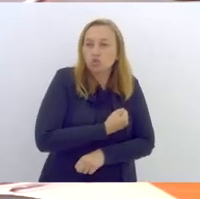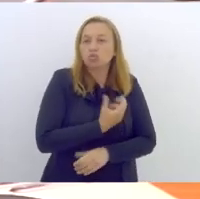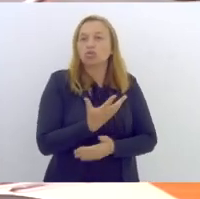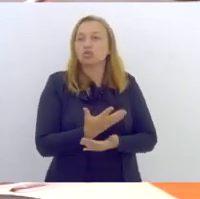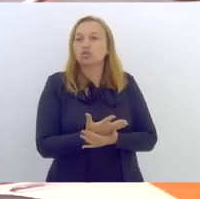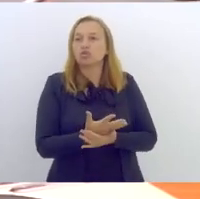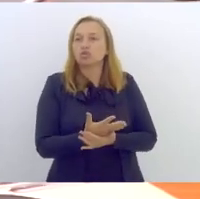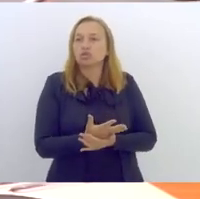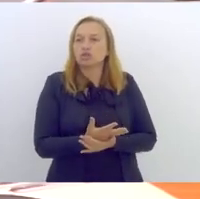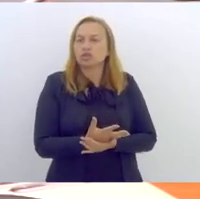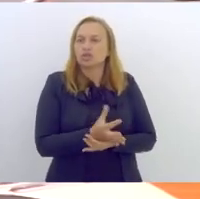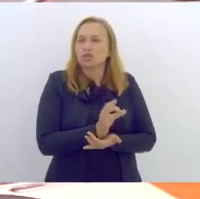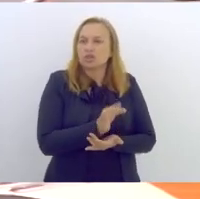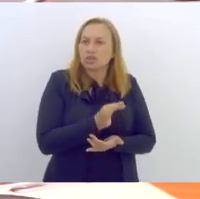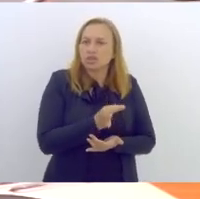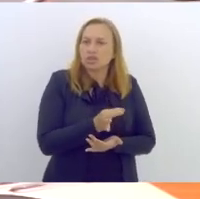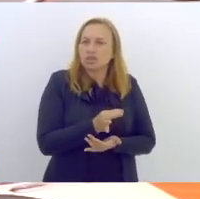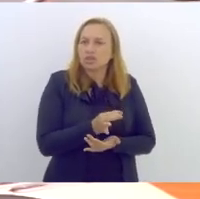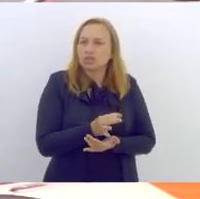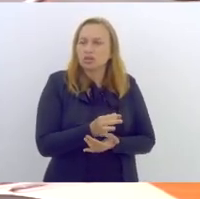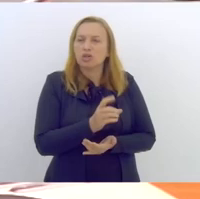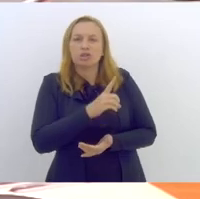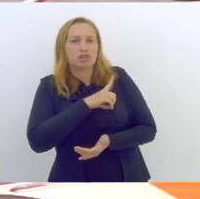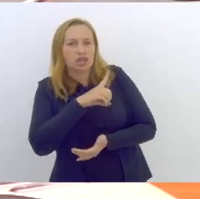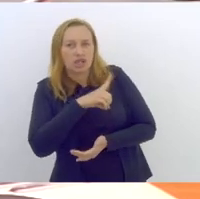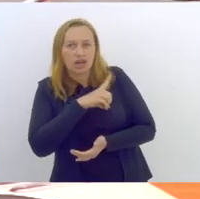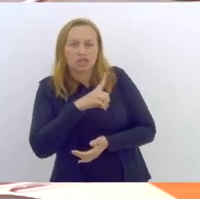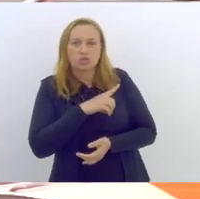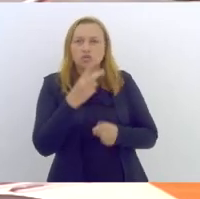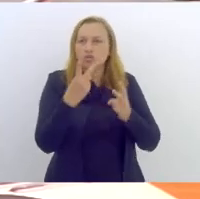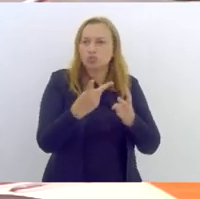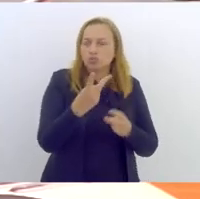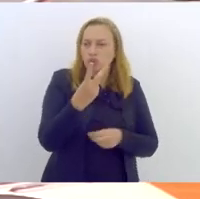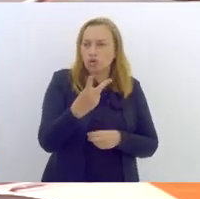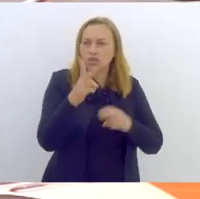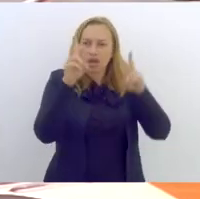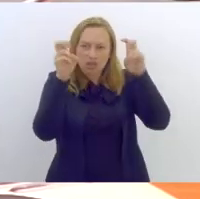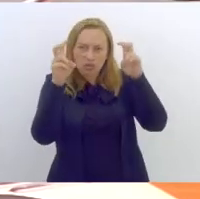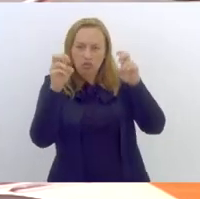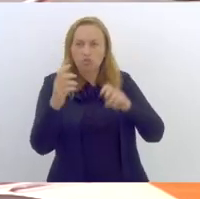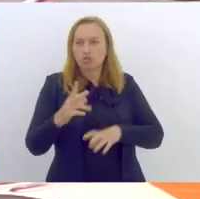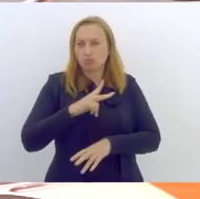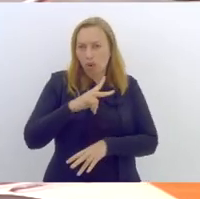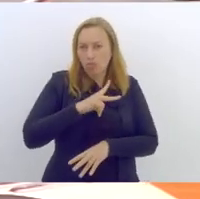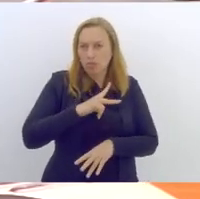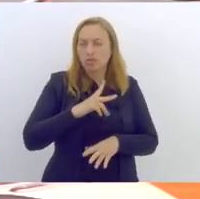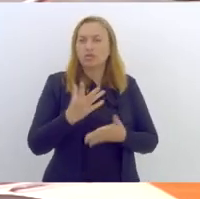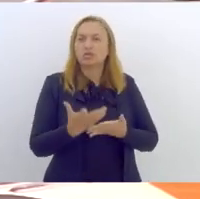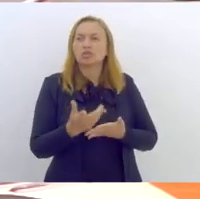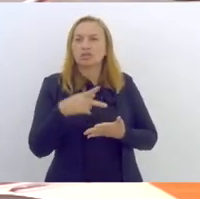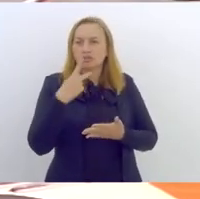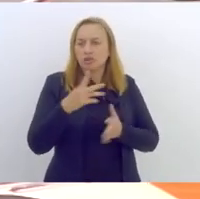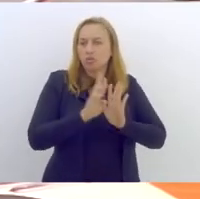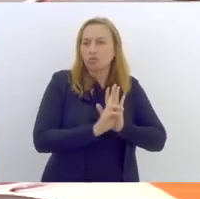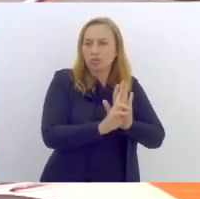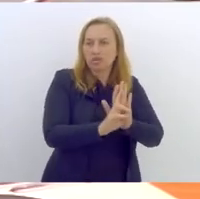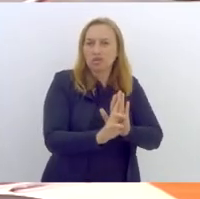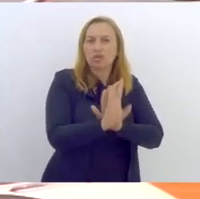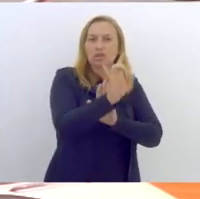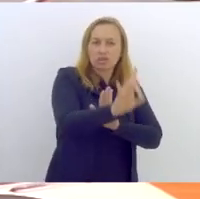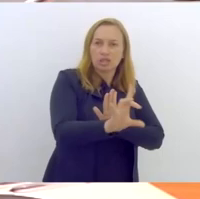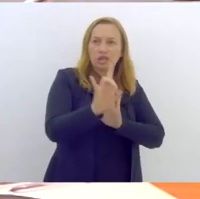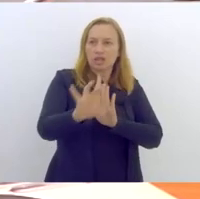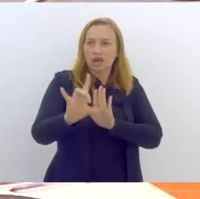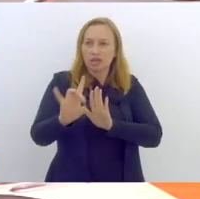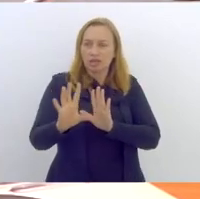com especificamente do que diz respeito aos Delegados algumas questões próprias peculiares a gente trazer um representante de cada